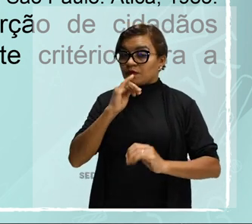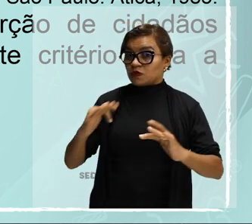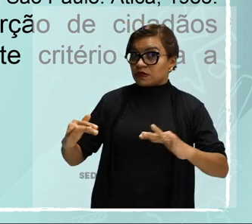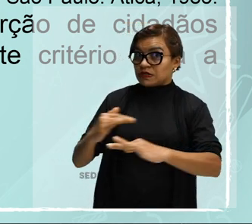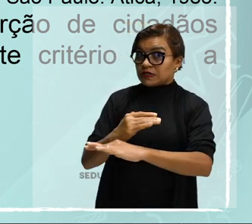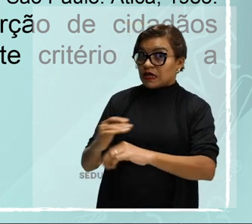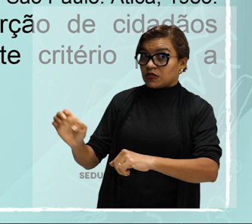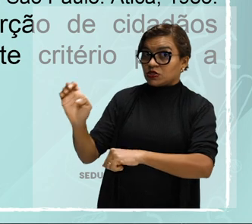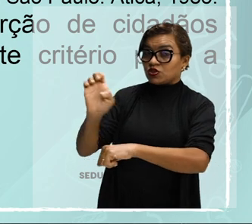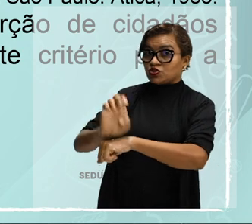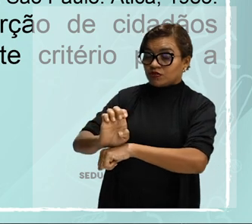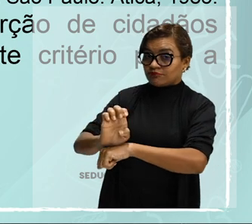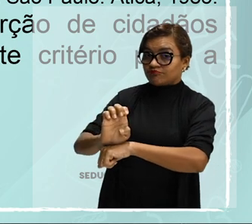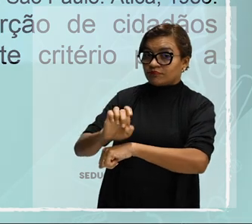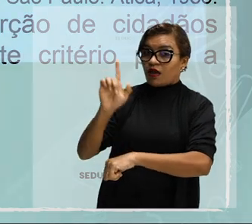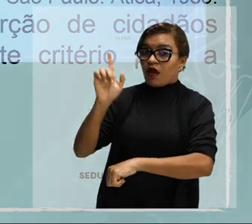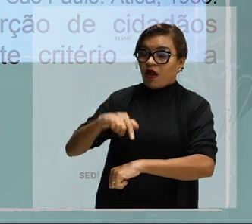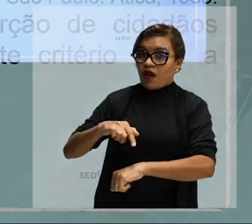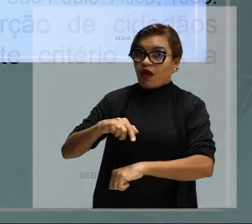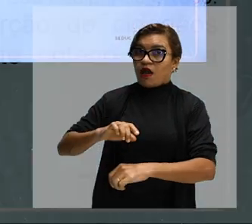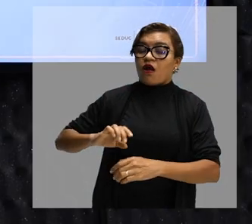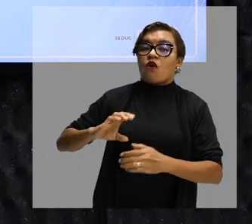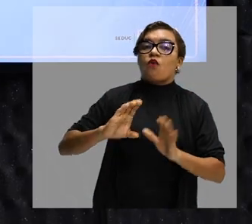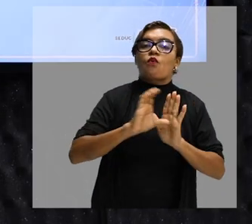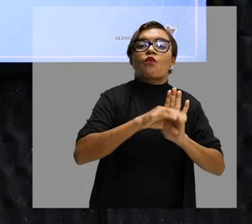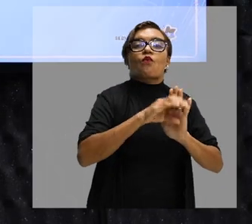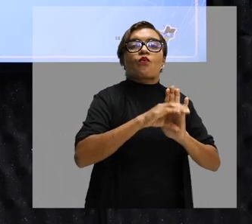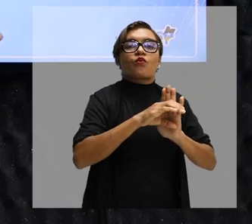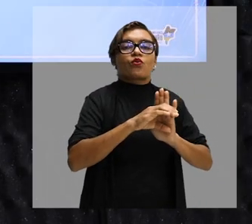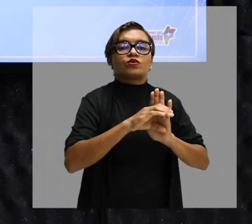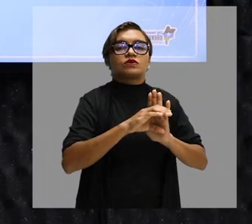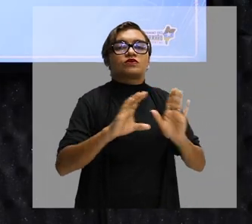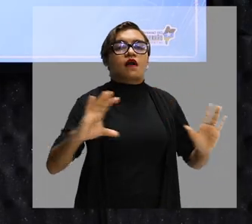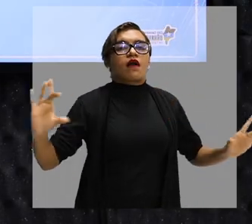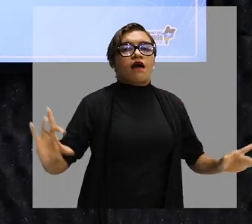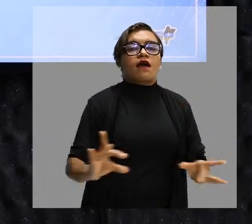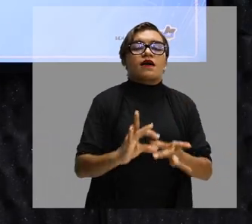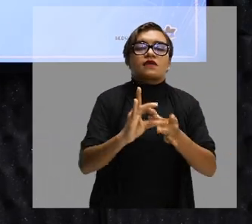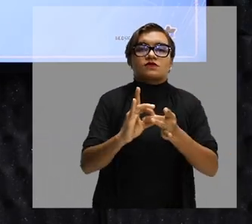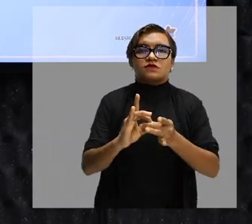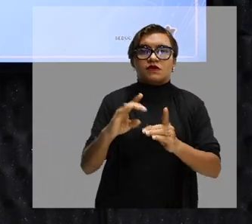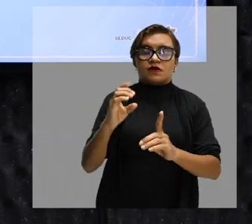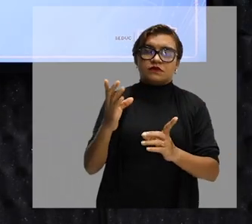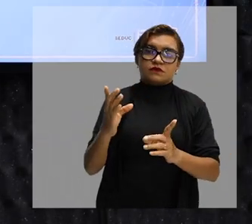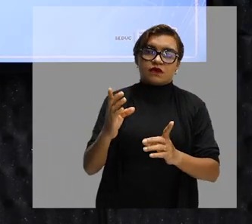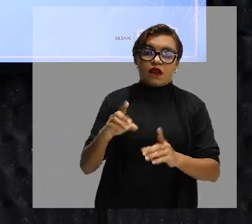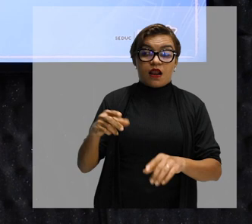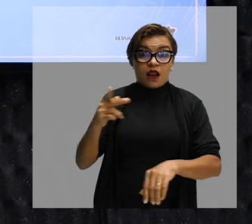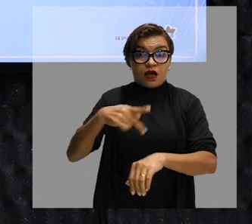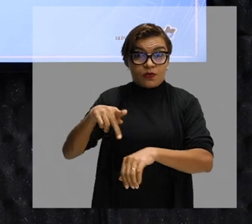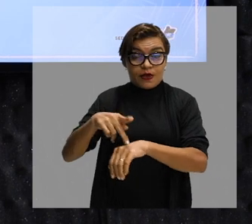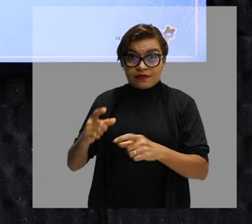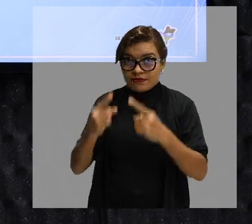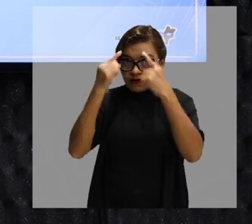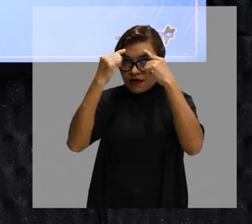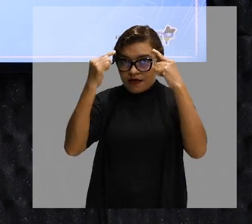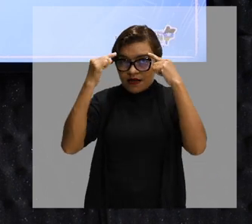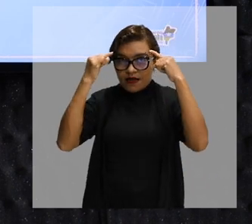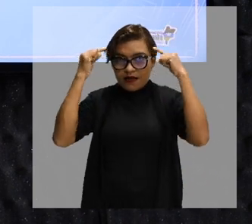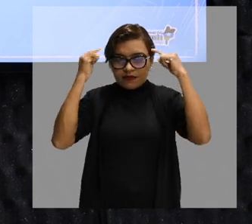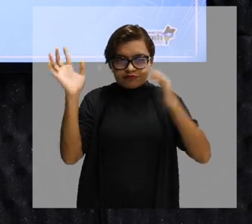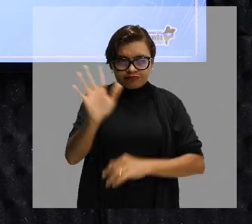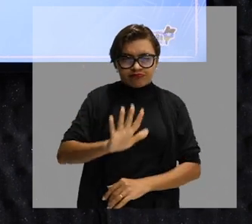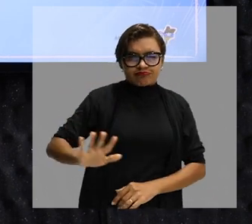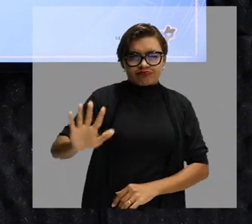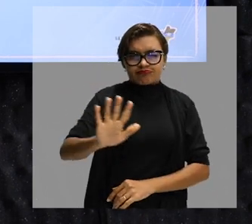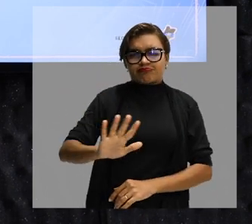Bom, cidade-estado é um conceito muito associado lá ao mundo da Hélade, o mundo da Grécia. Que necessariamente nós